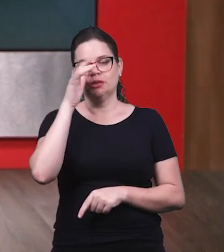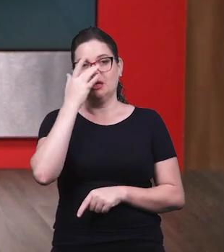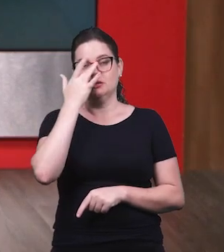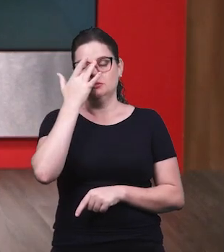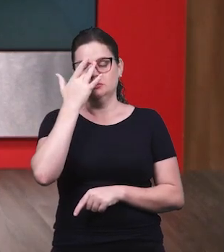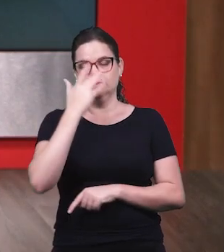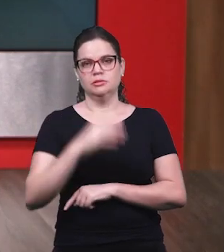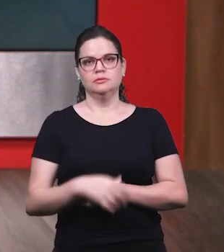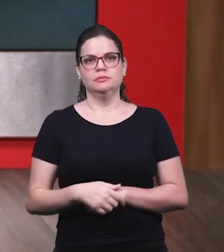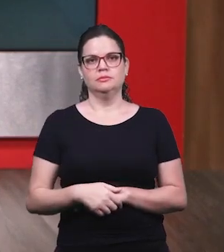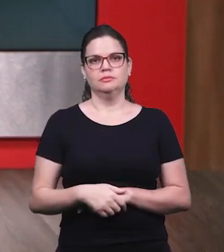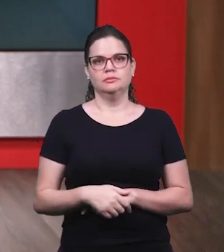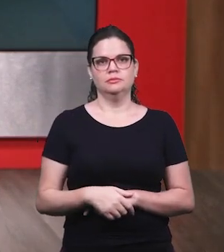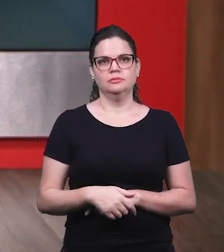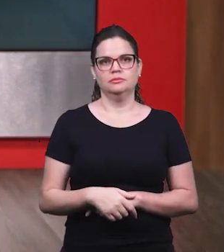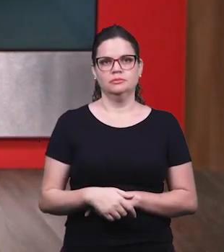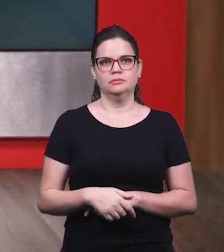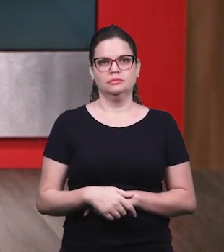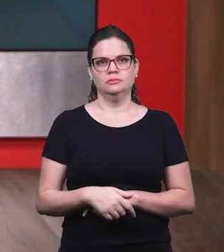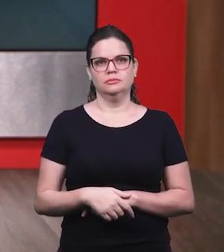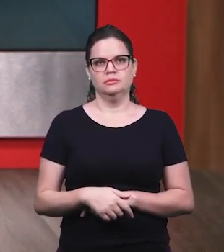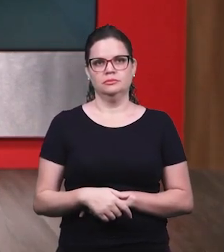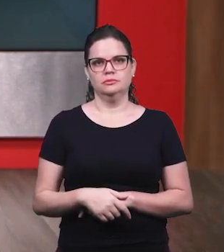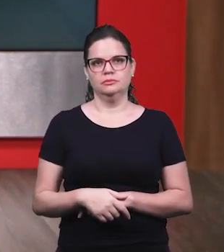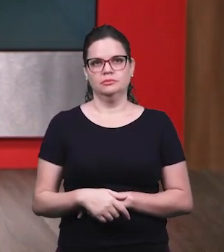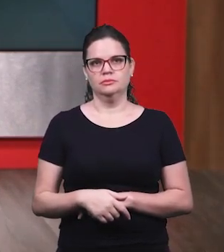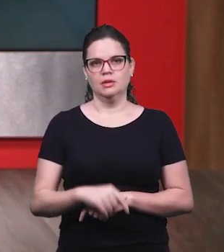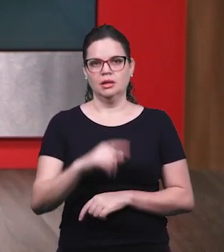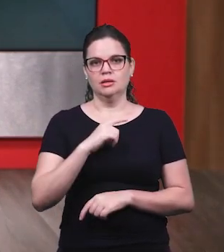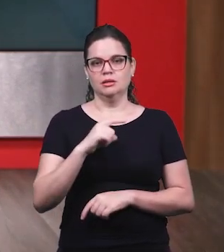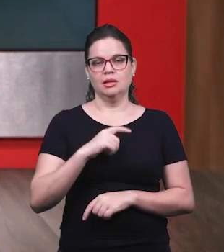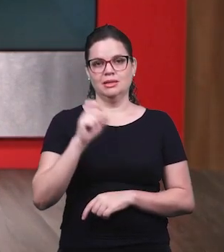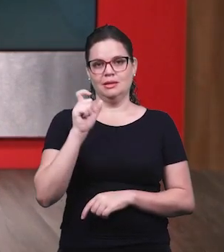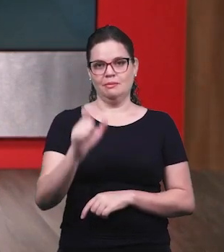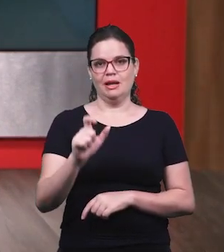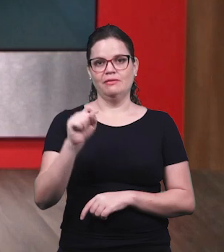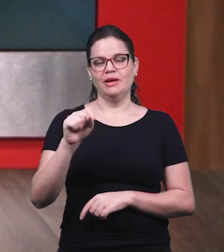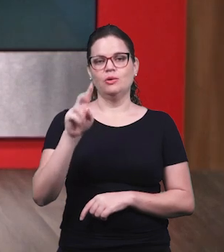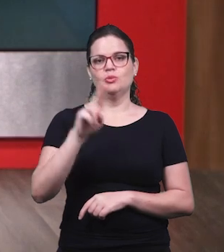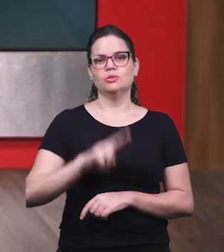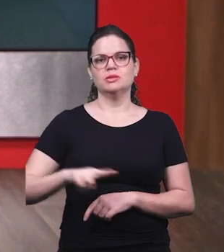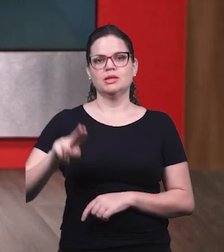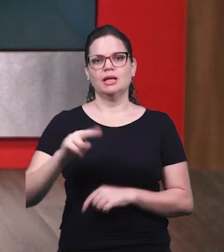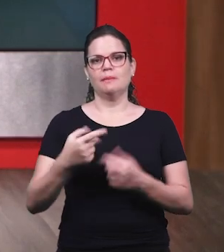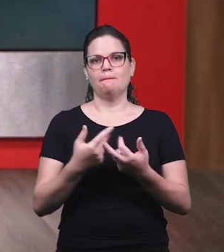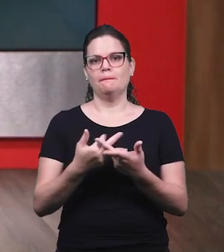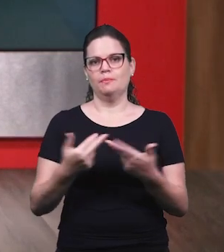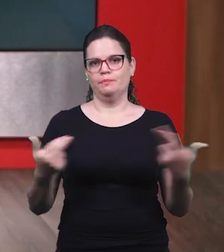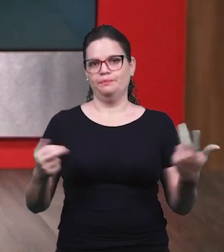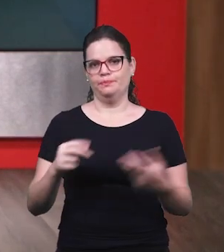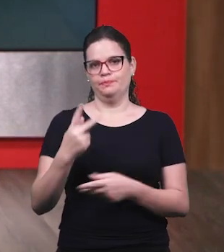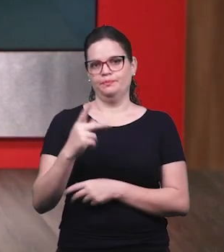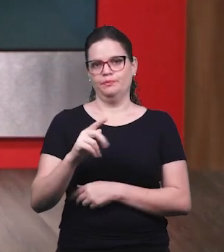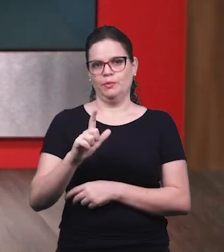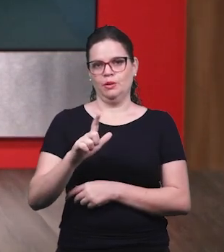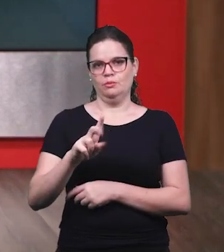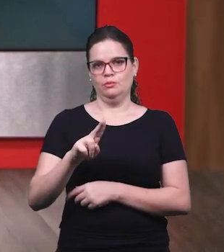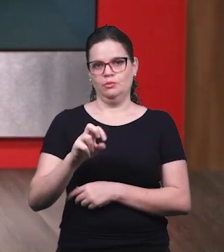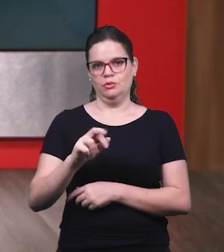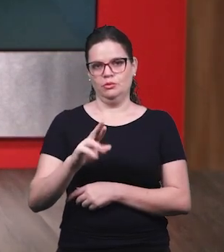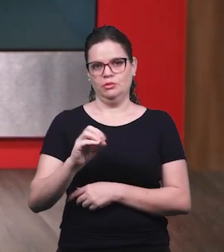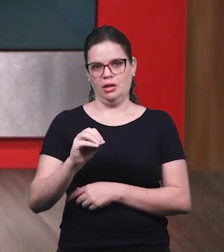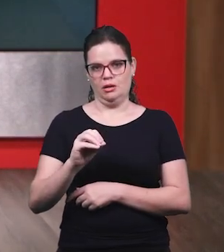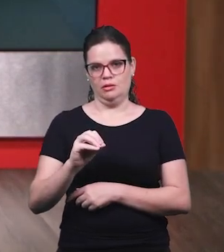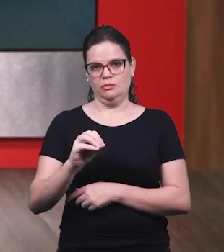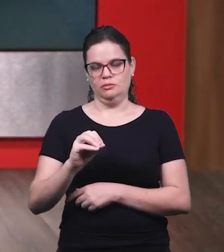palavra, ela é utilizada no plural. Mas se você utilizar no singular, também está certo.